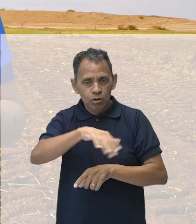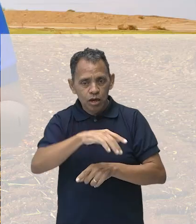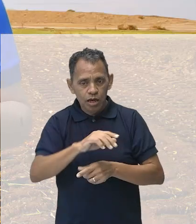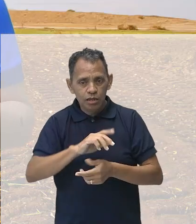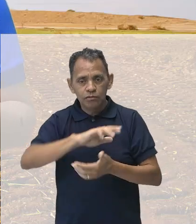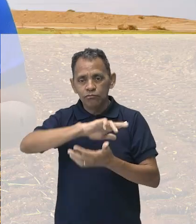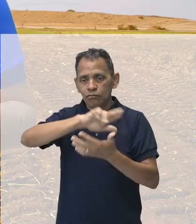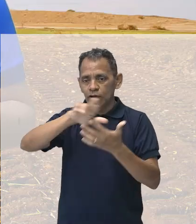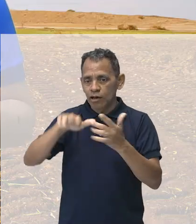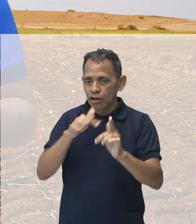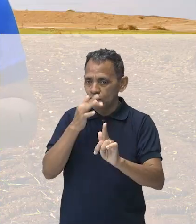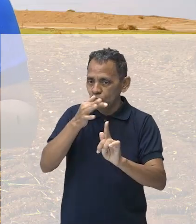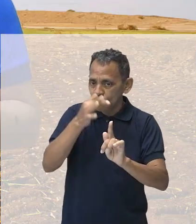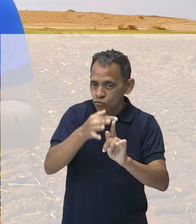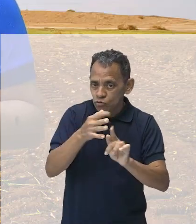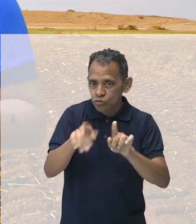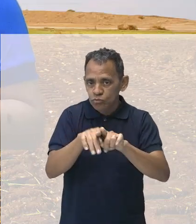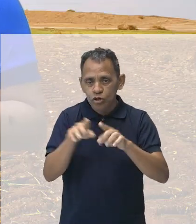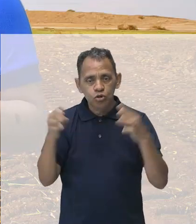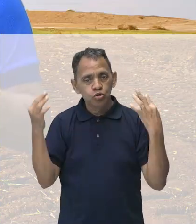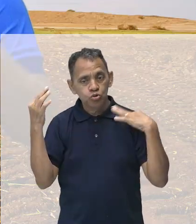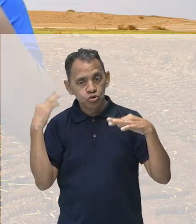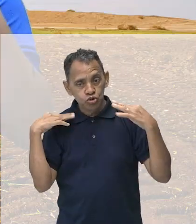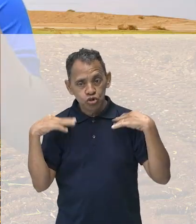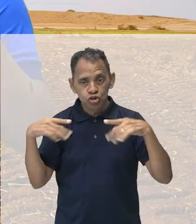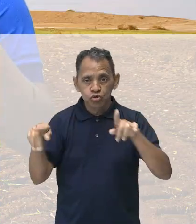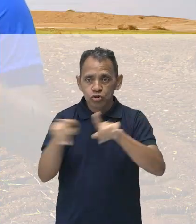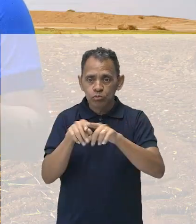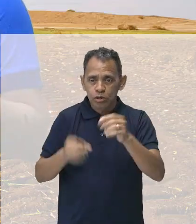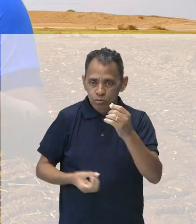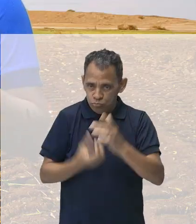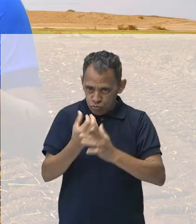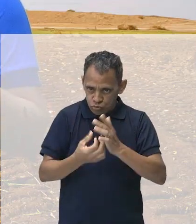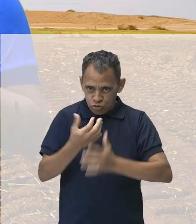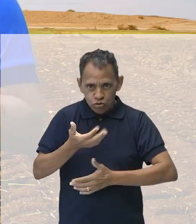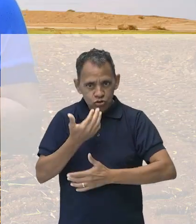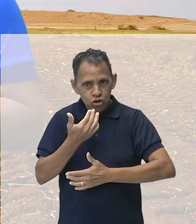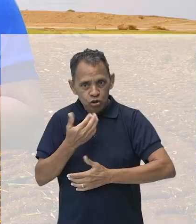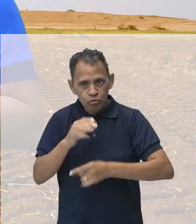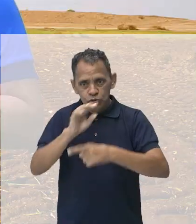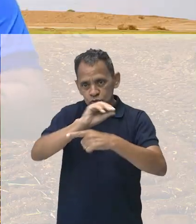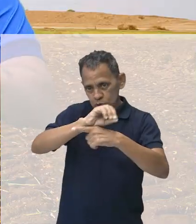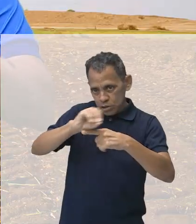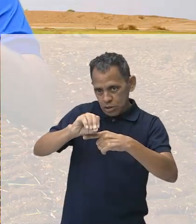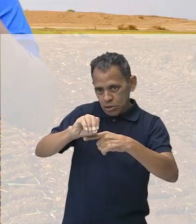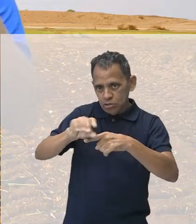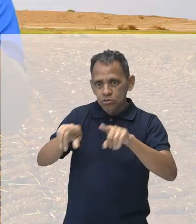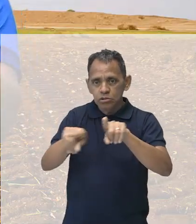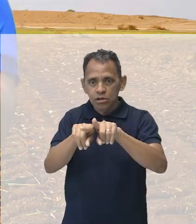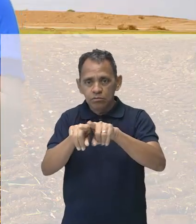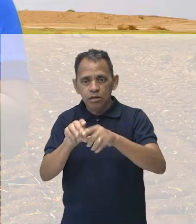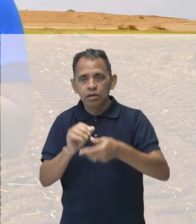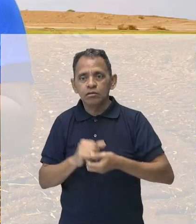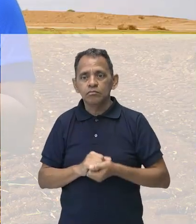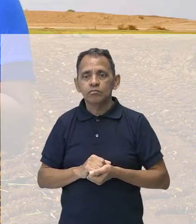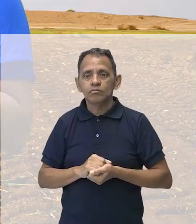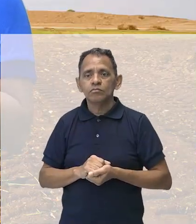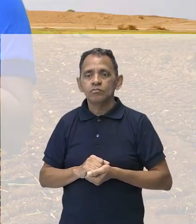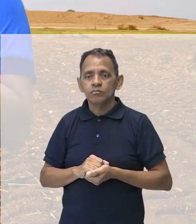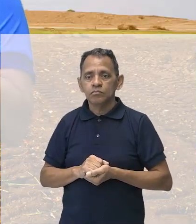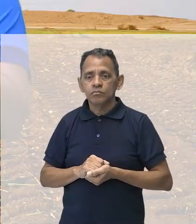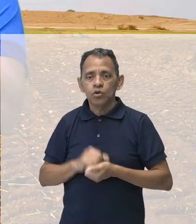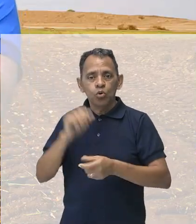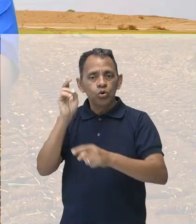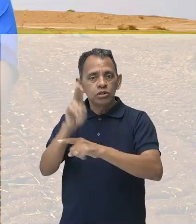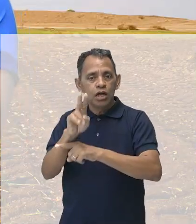multifuncional, né? Que acaba incluindo o turismo rural, a produção de alimentos orgânicos, a conservação